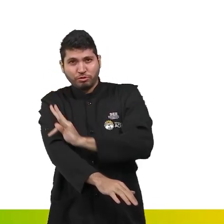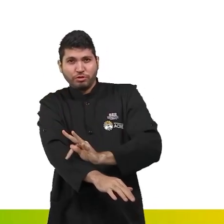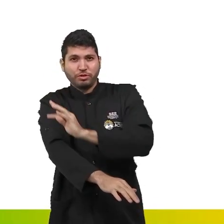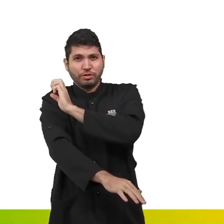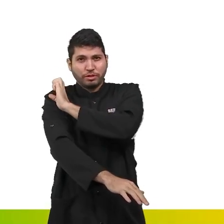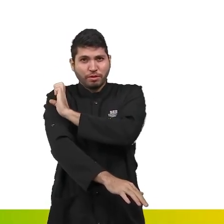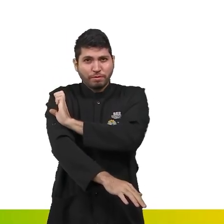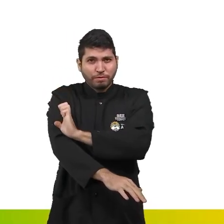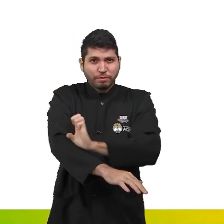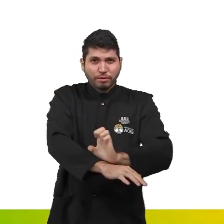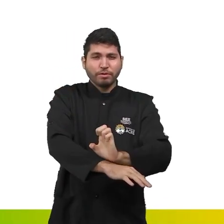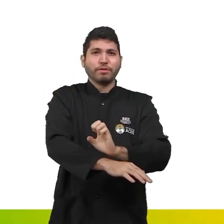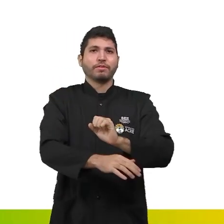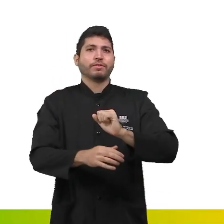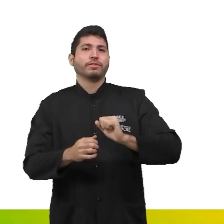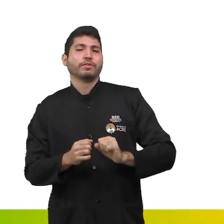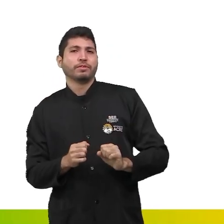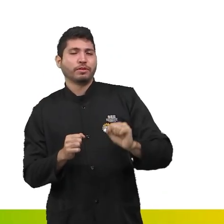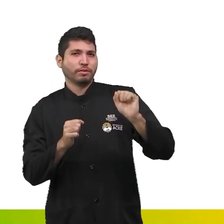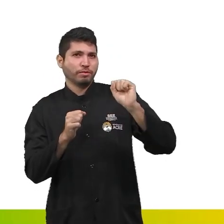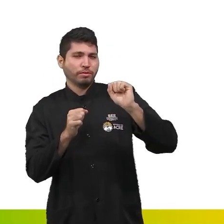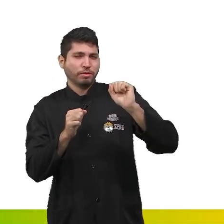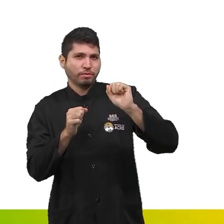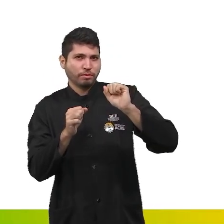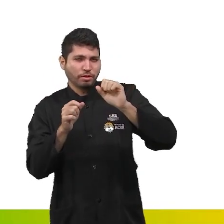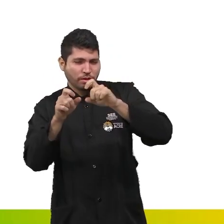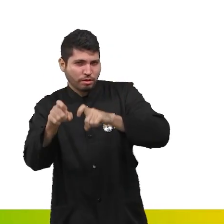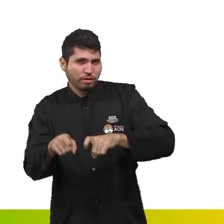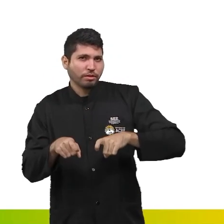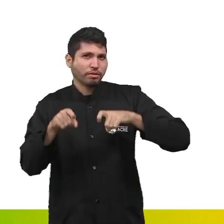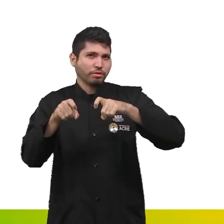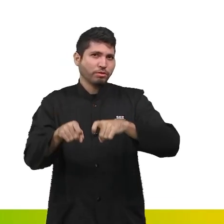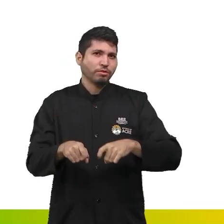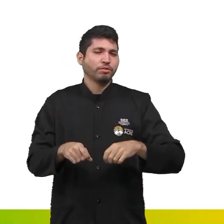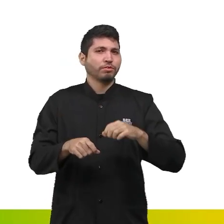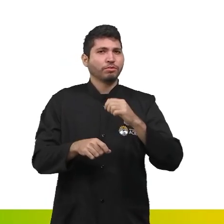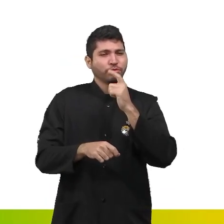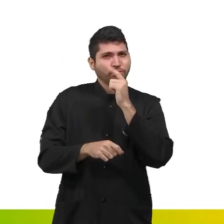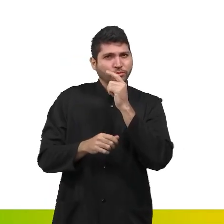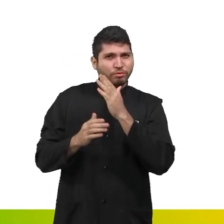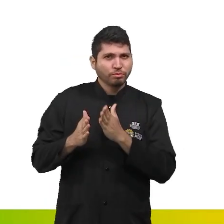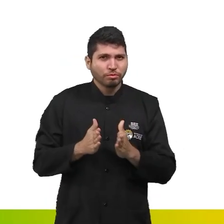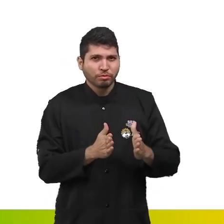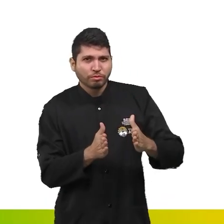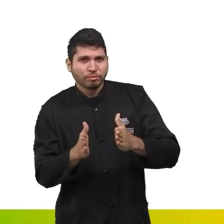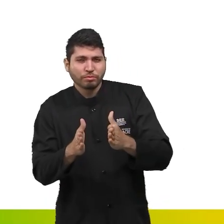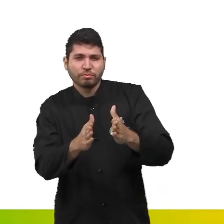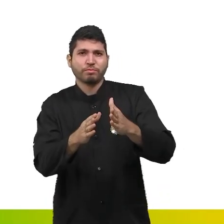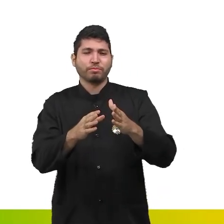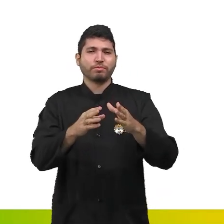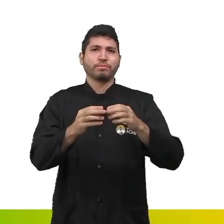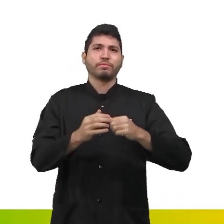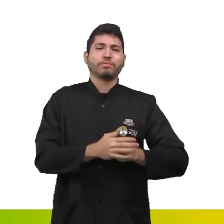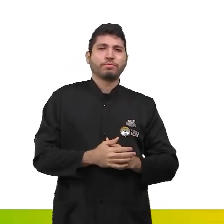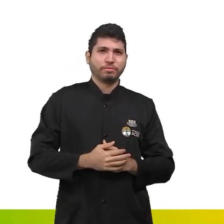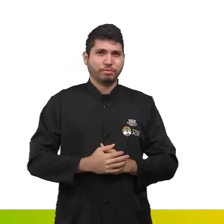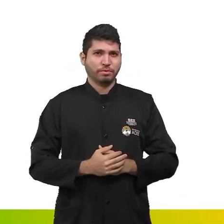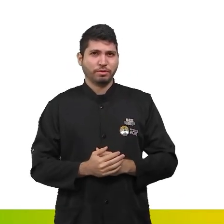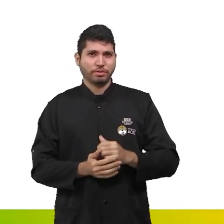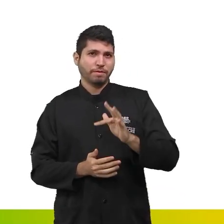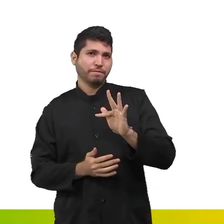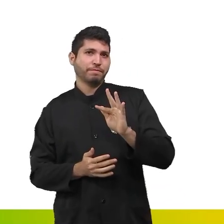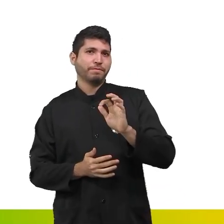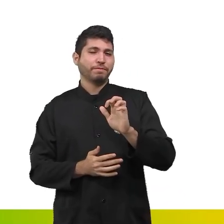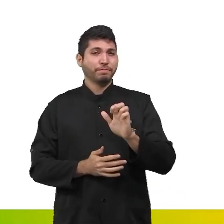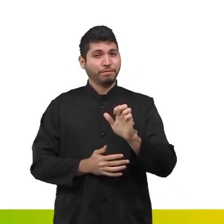agricultura, devido à irrigação que o rio proporcionava, a fertilização das terras, enfim, por isso o nome é